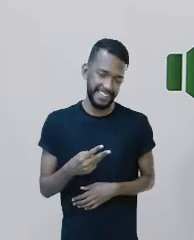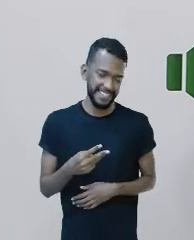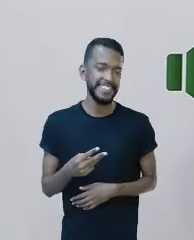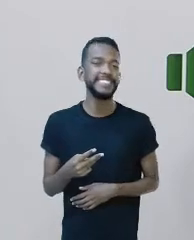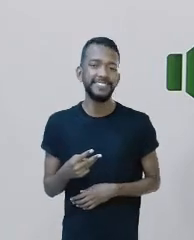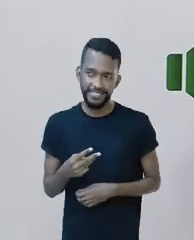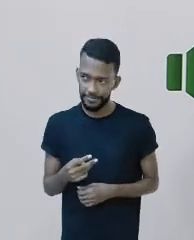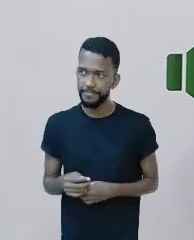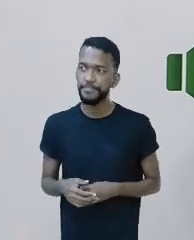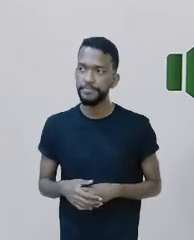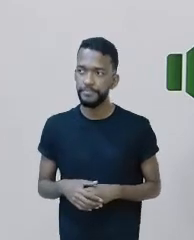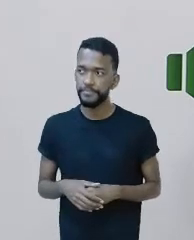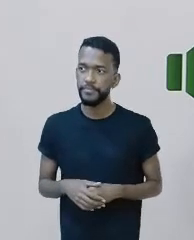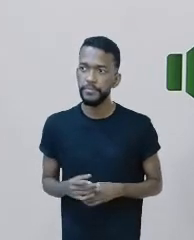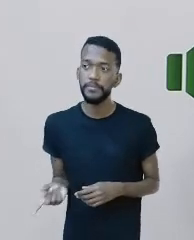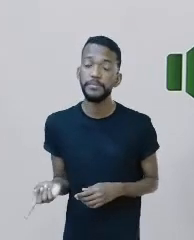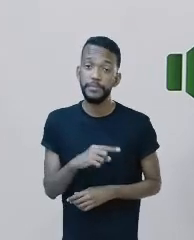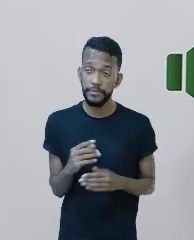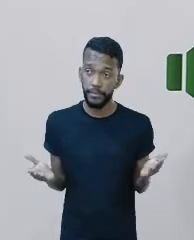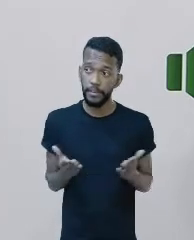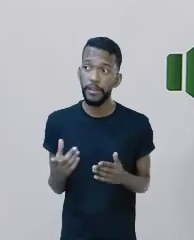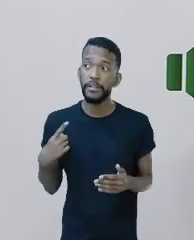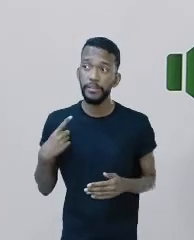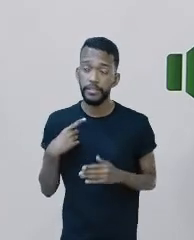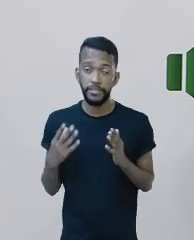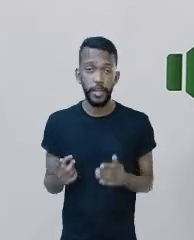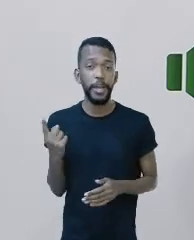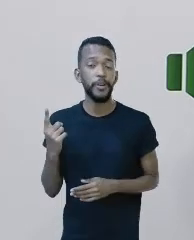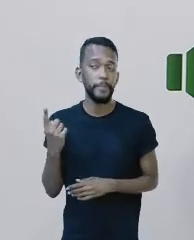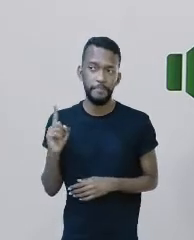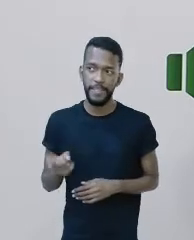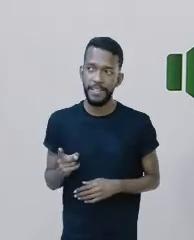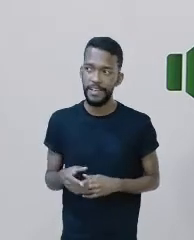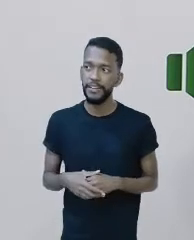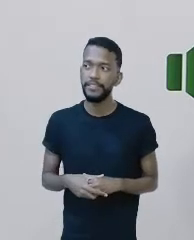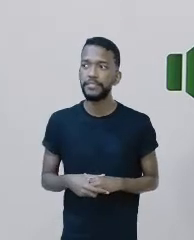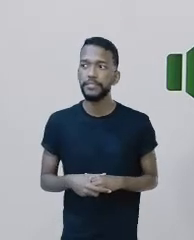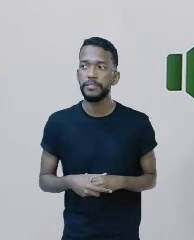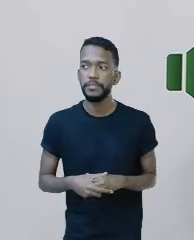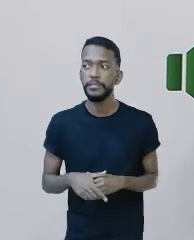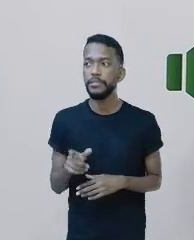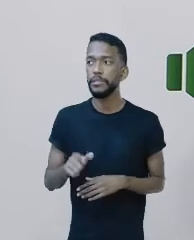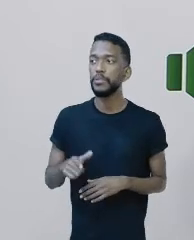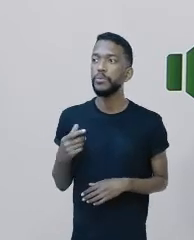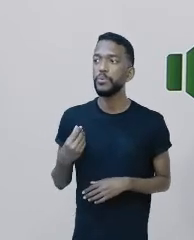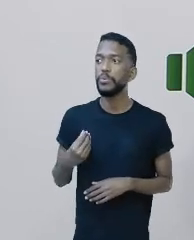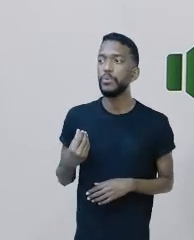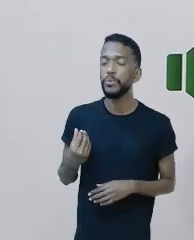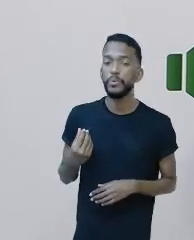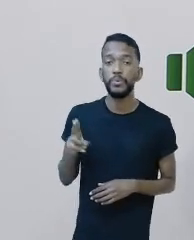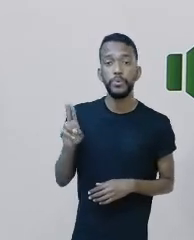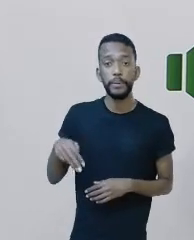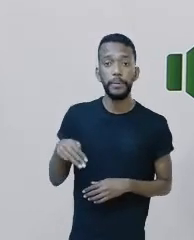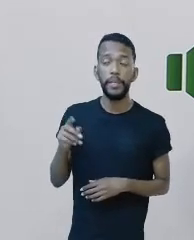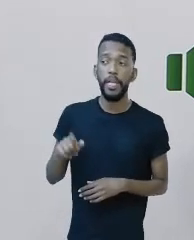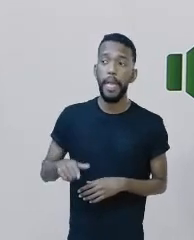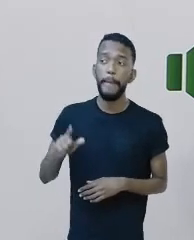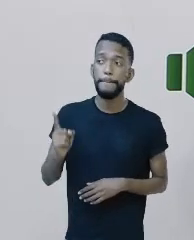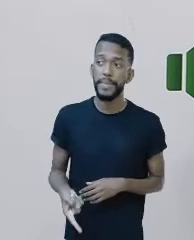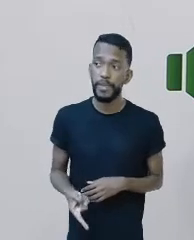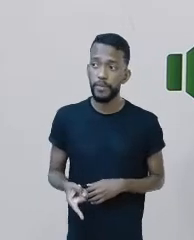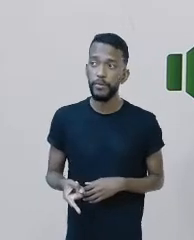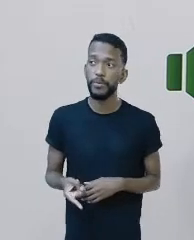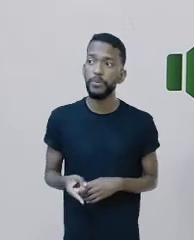213, correto. E lá, agora lá tem unidade de milhar. Uma unidade de milhar é 1000.